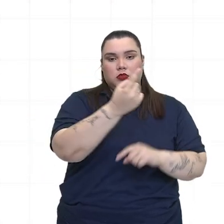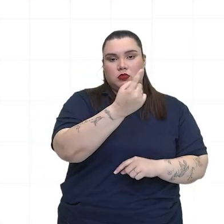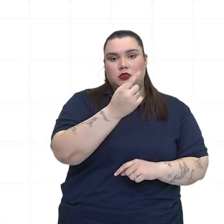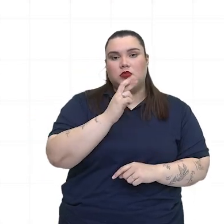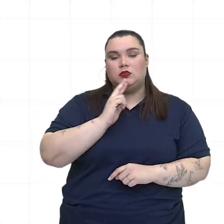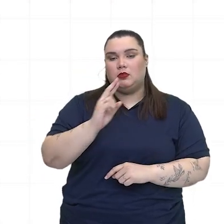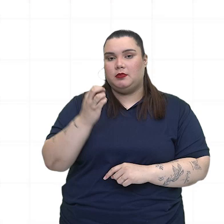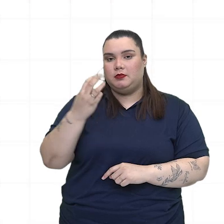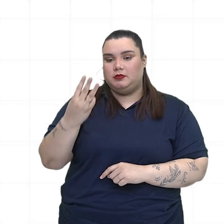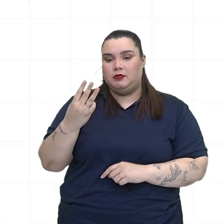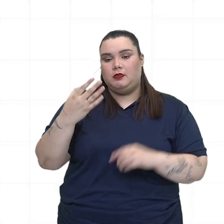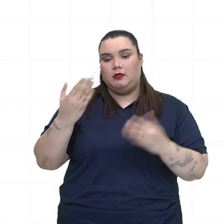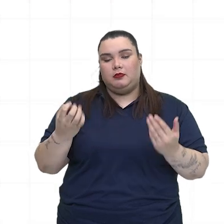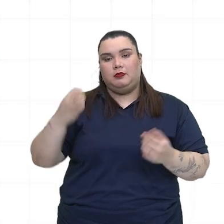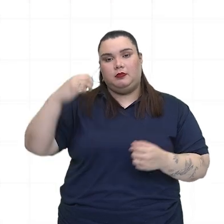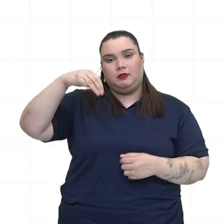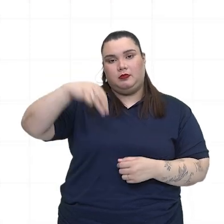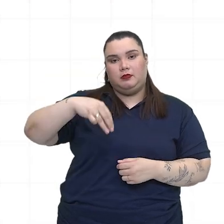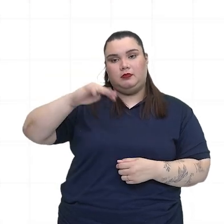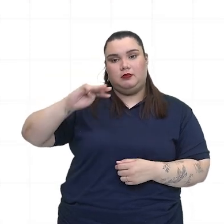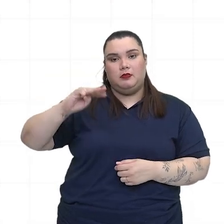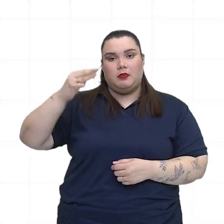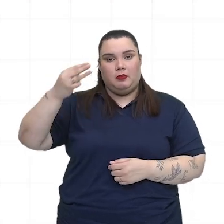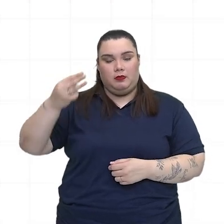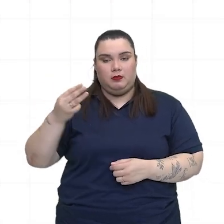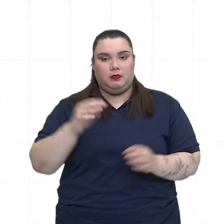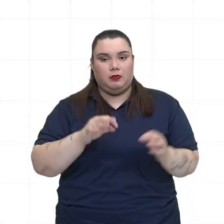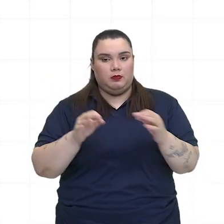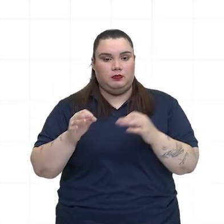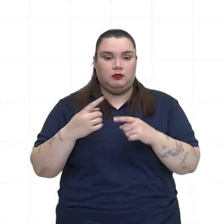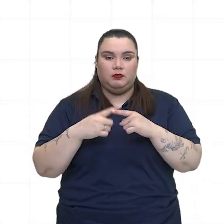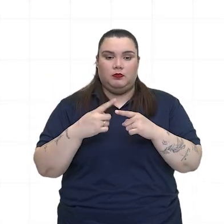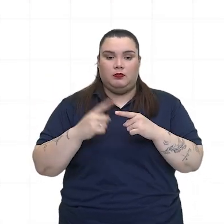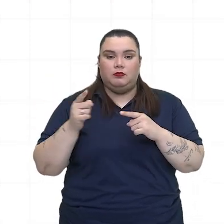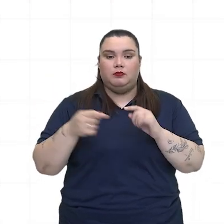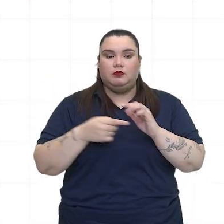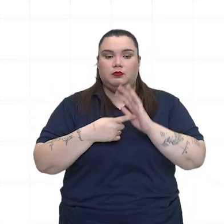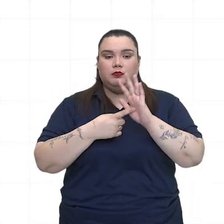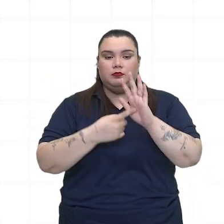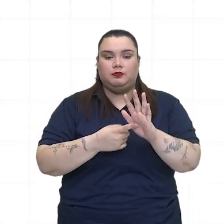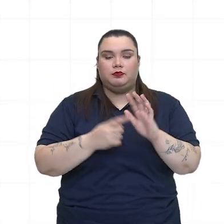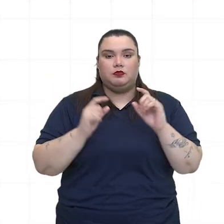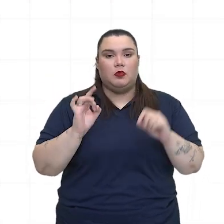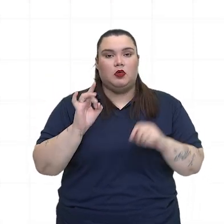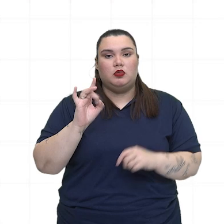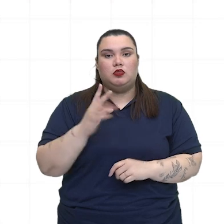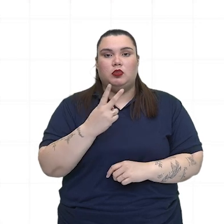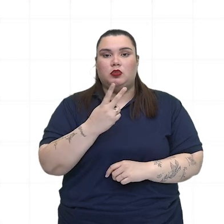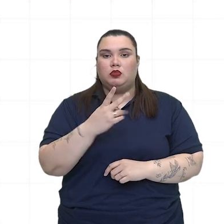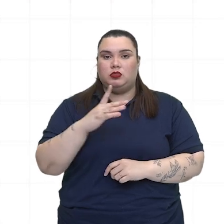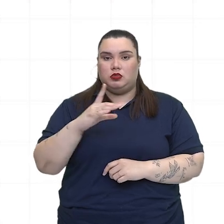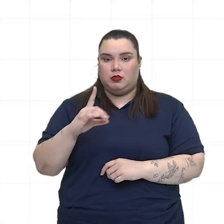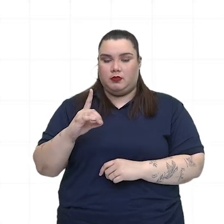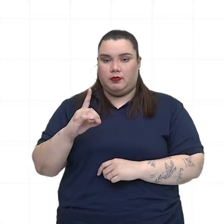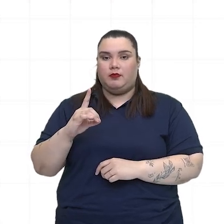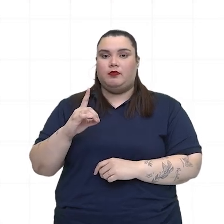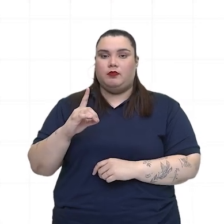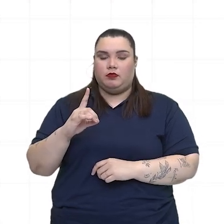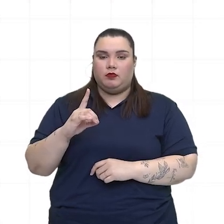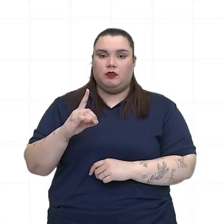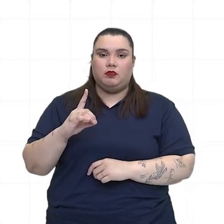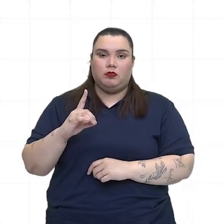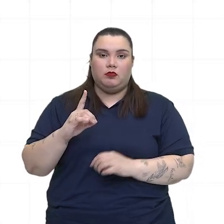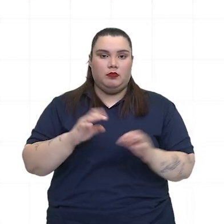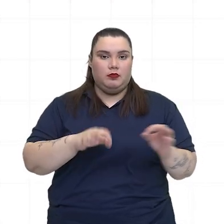2, mais 1, 3. O que não é o caso. Por quê? Aqui nós estamos trabalhando com duas dimensões. Estamos falando de